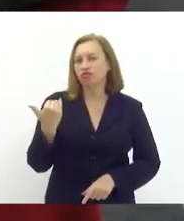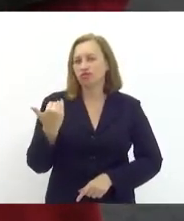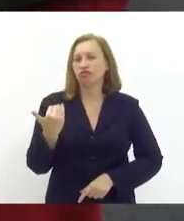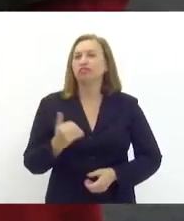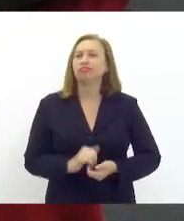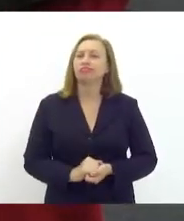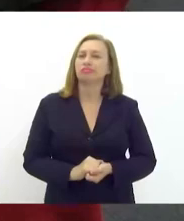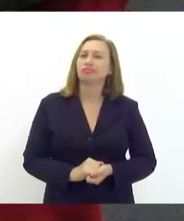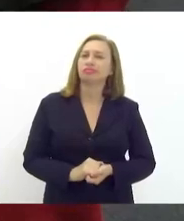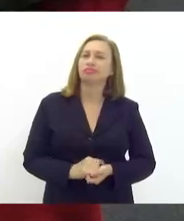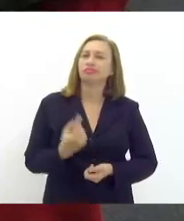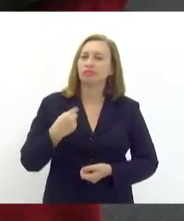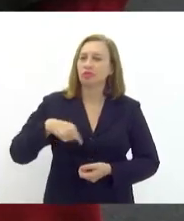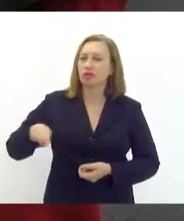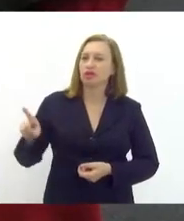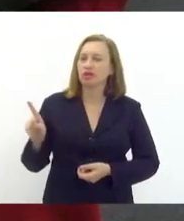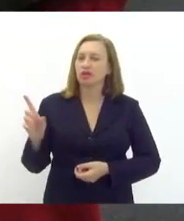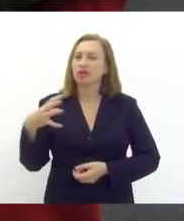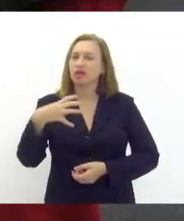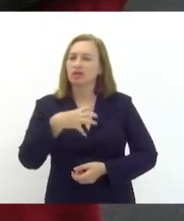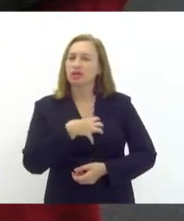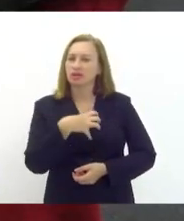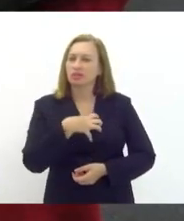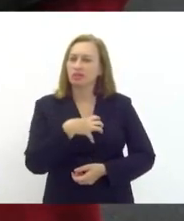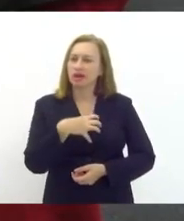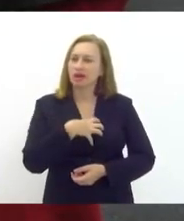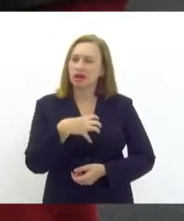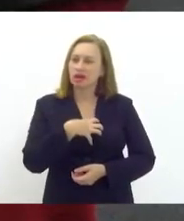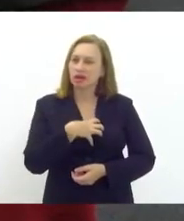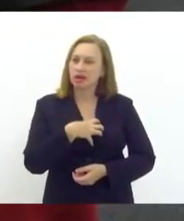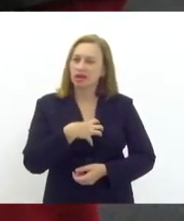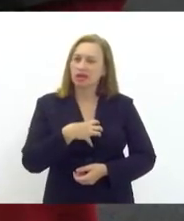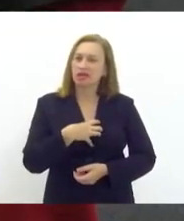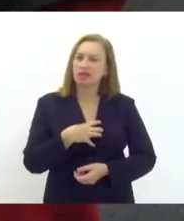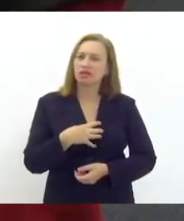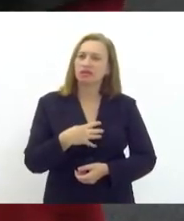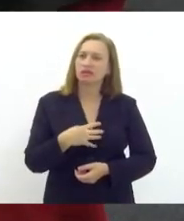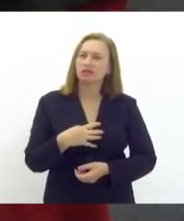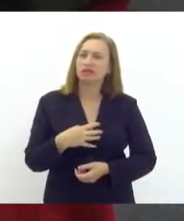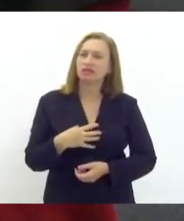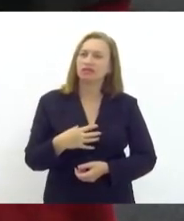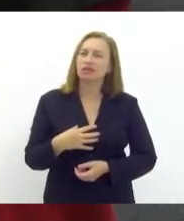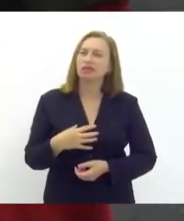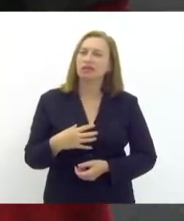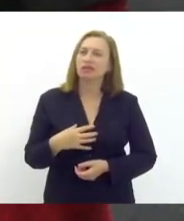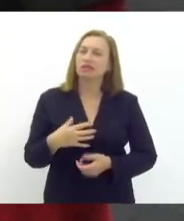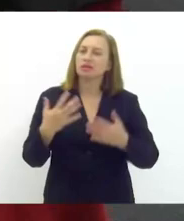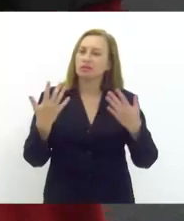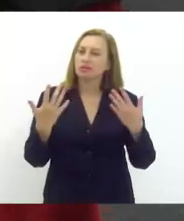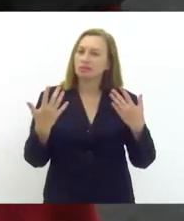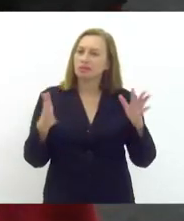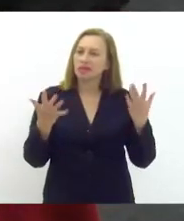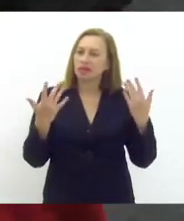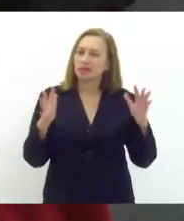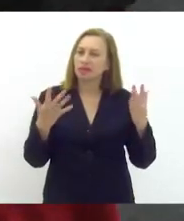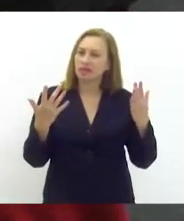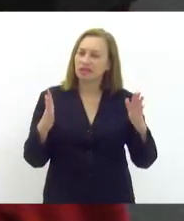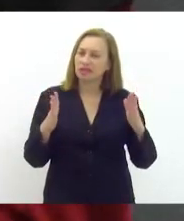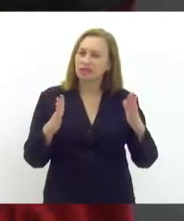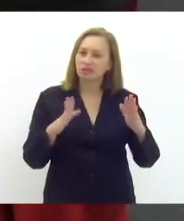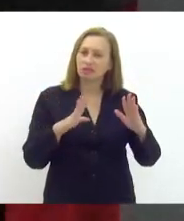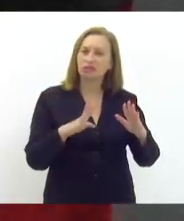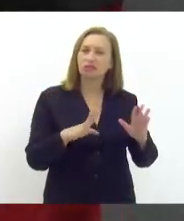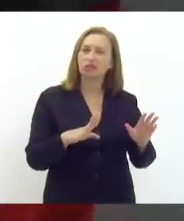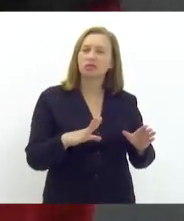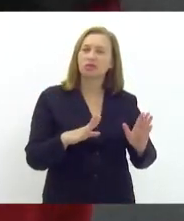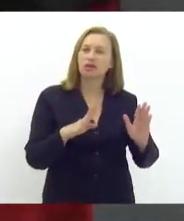no Recôncavo baiano inclusive ressaltando A Irmandade da Boa Morte que A Irmandade da Morte Deputado